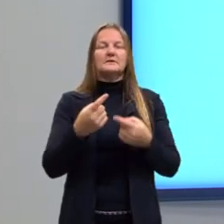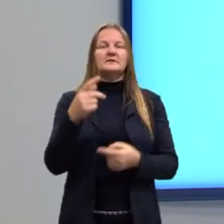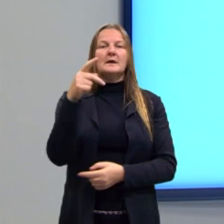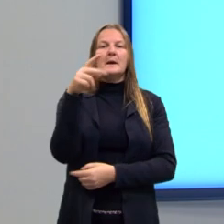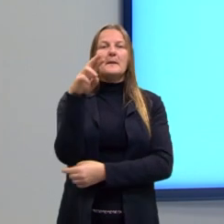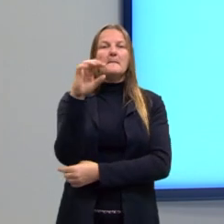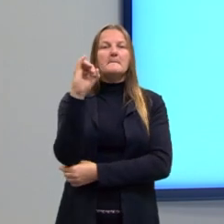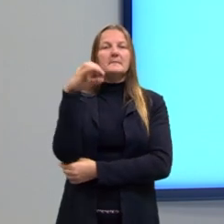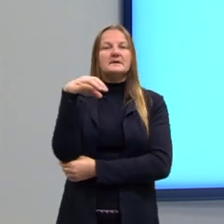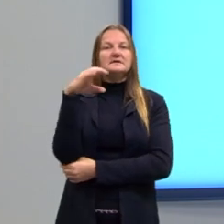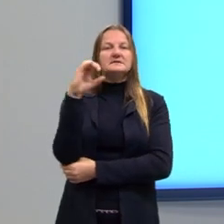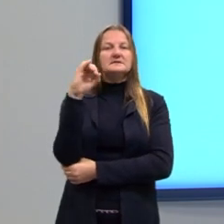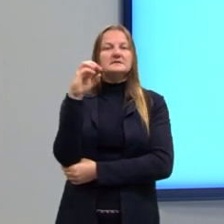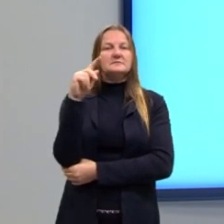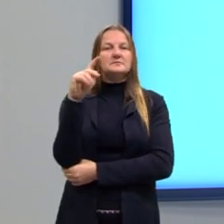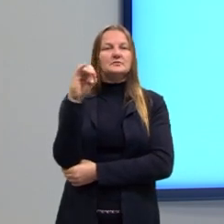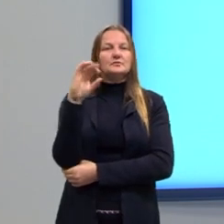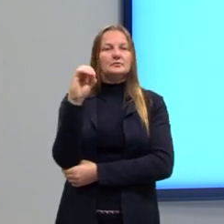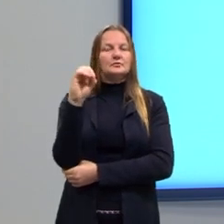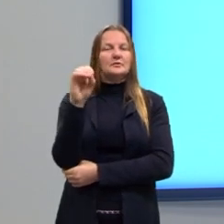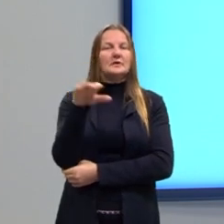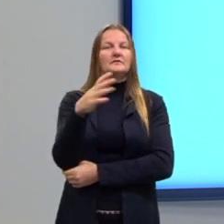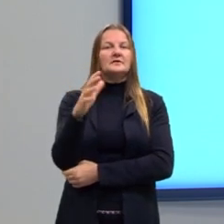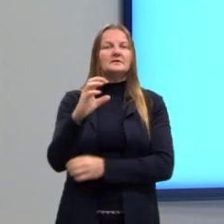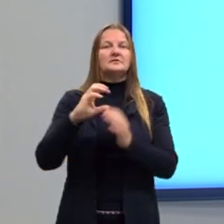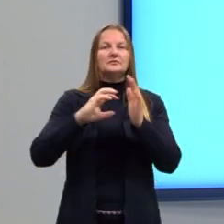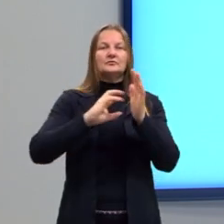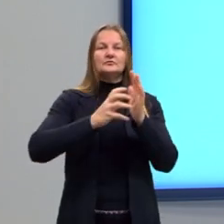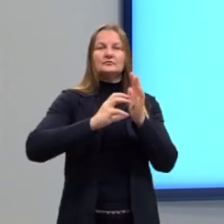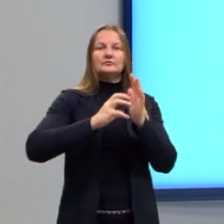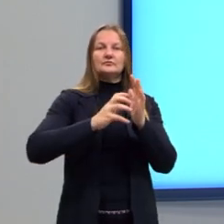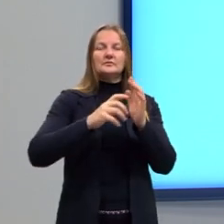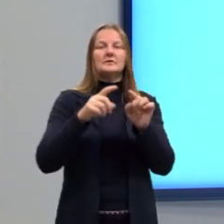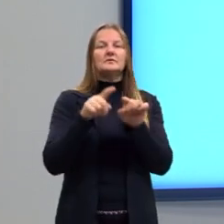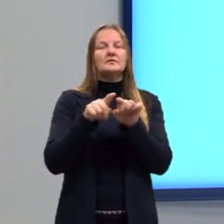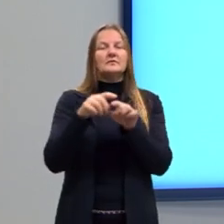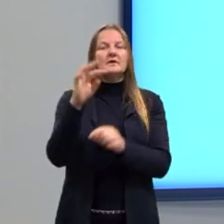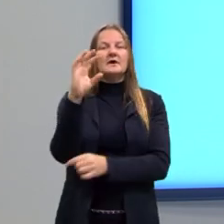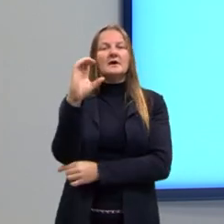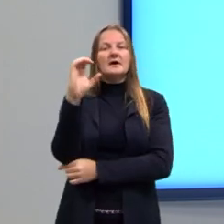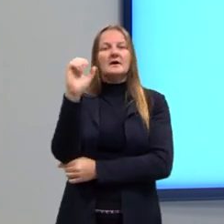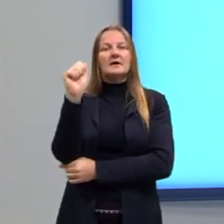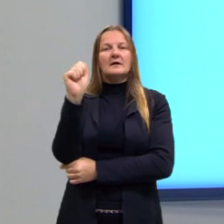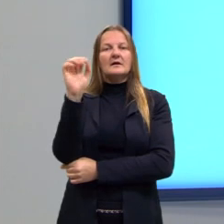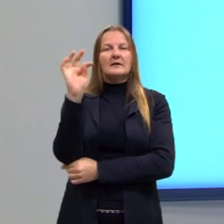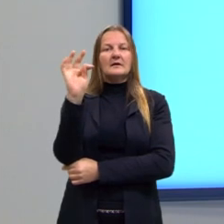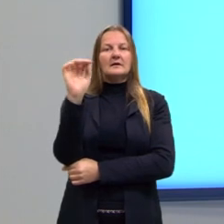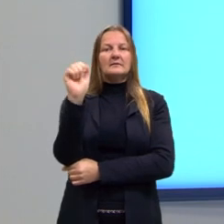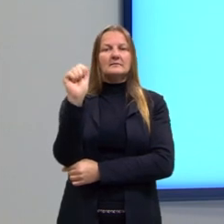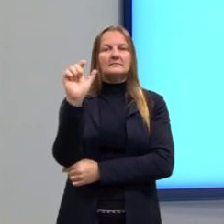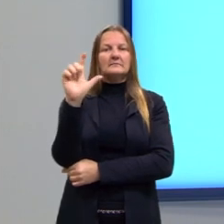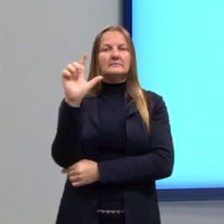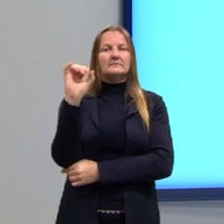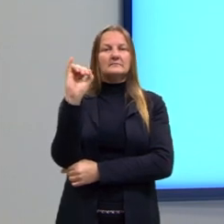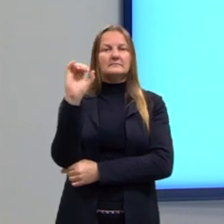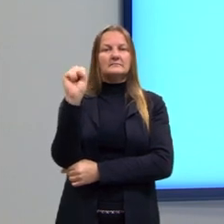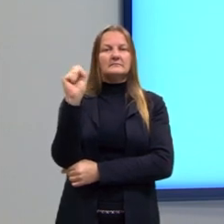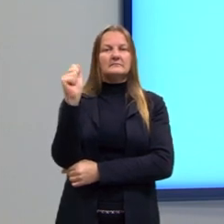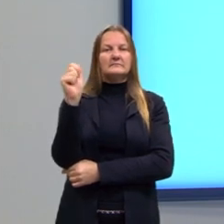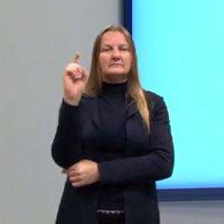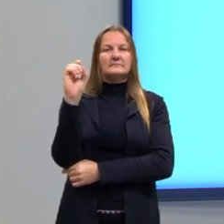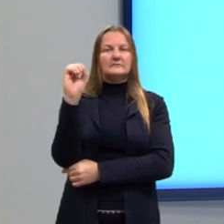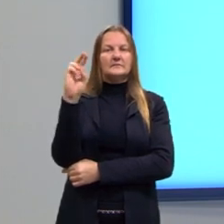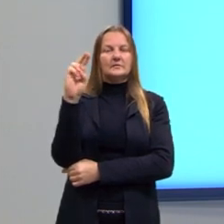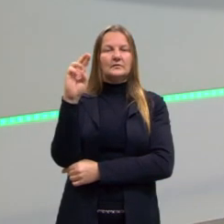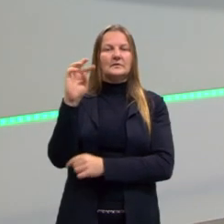muito importante a gente lembrar da presença de um catalisador se a gente lembrar o catalisador ele acelera as as reações né